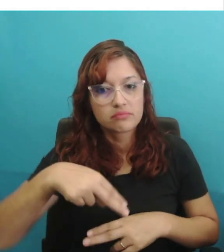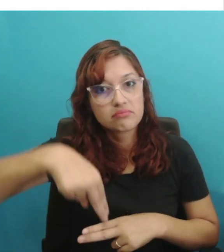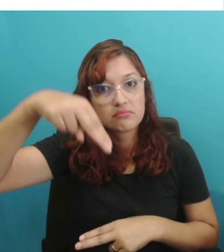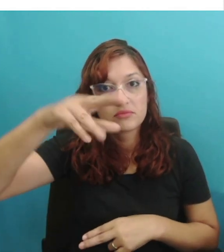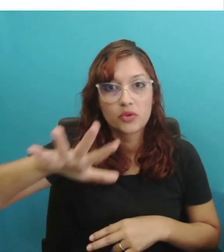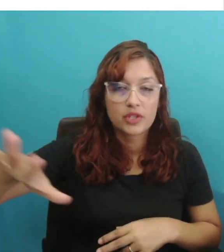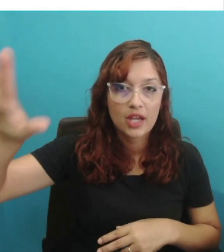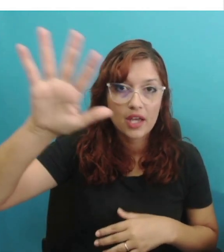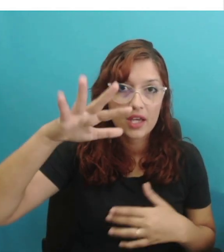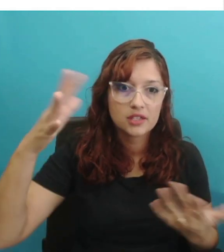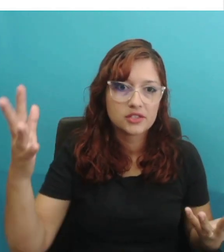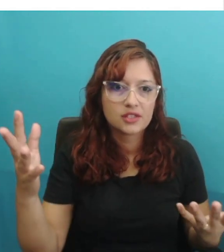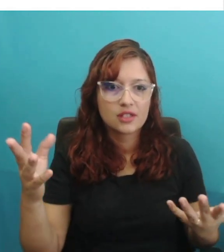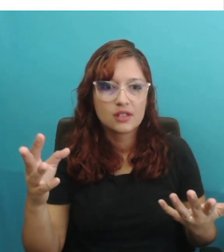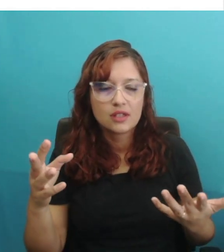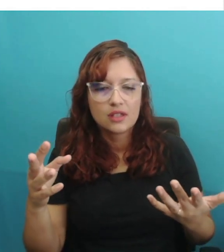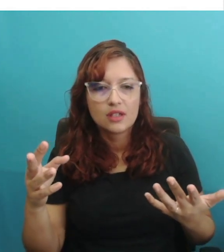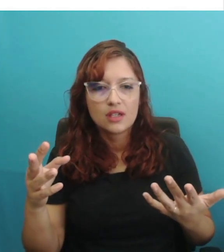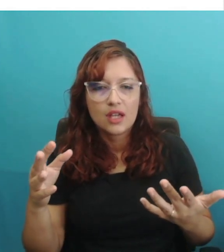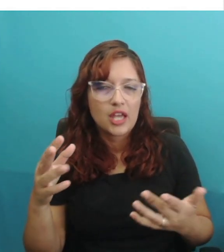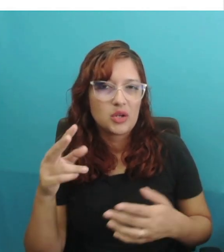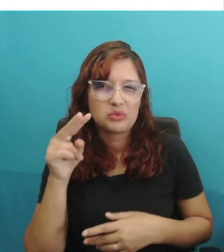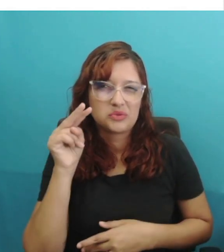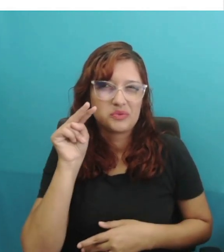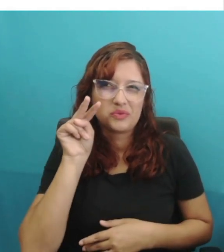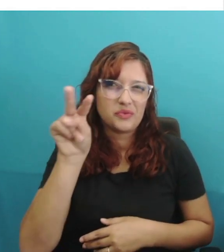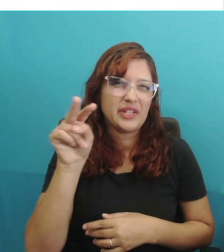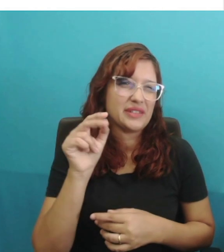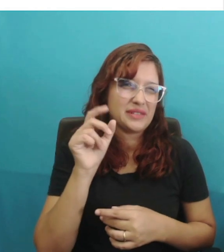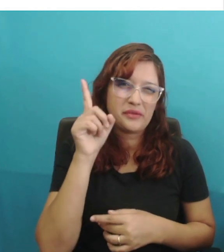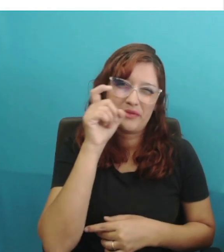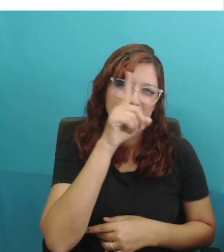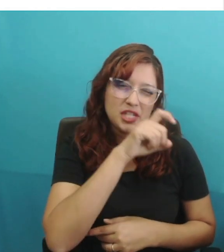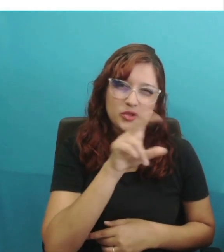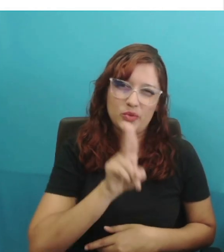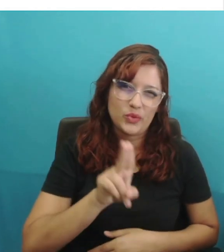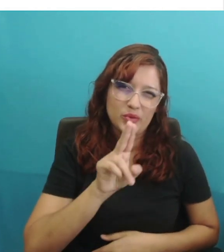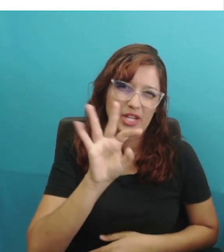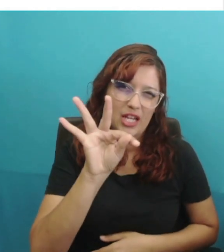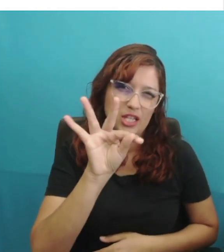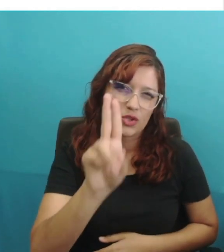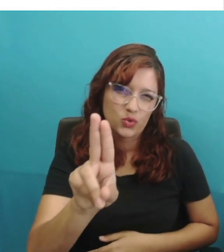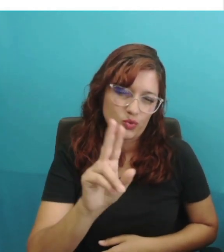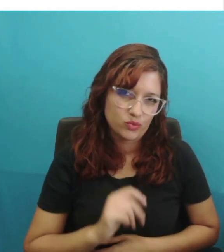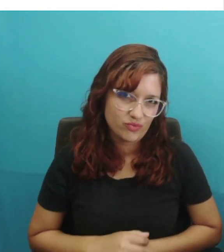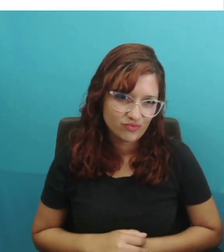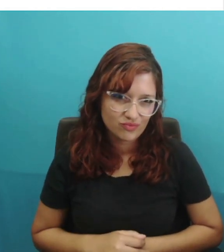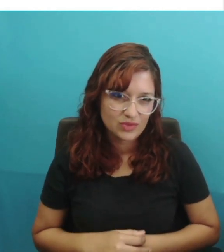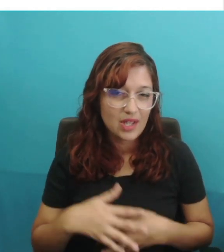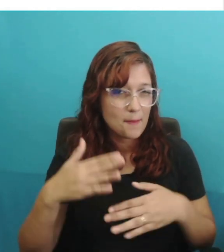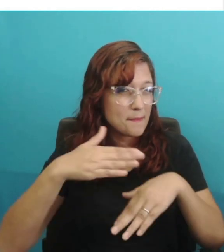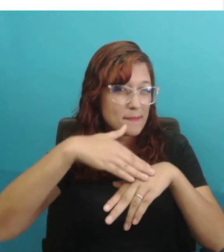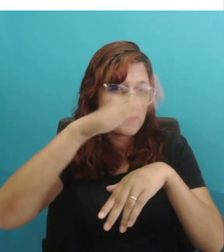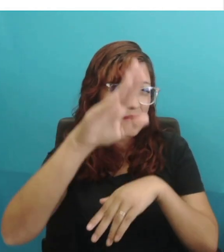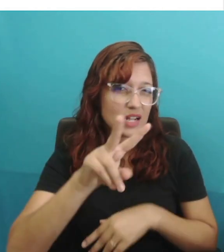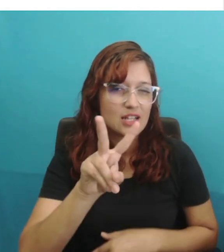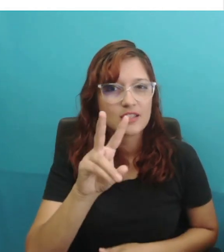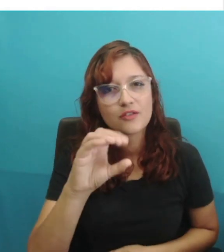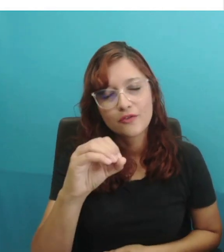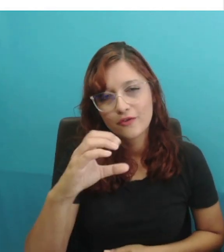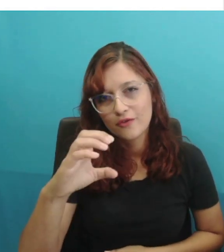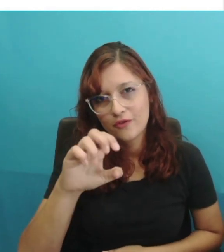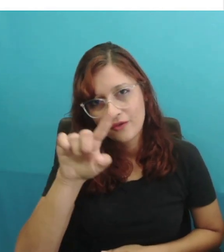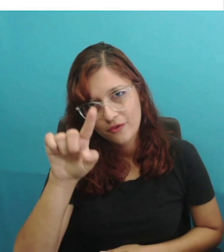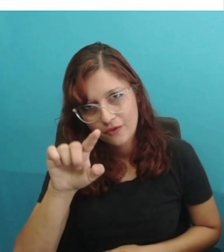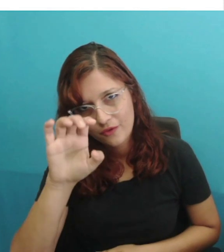Brasil. Aqui no Nordeste, por exemplo, eu não vejo, é difícil ver a pessoa usar o